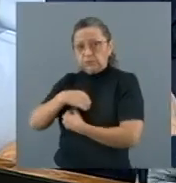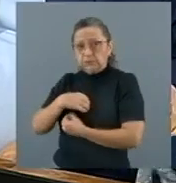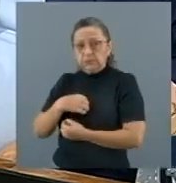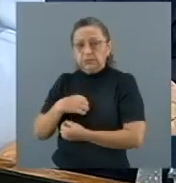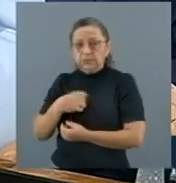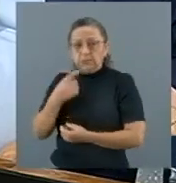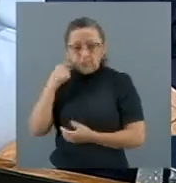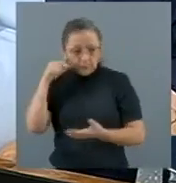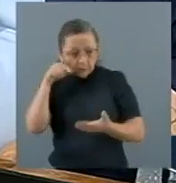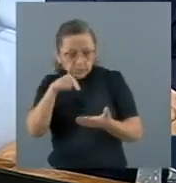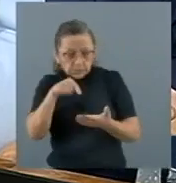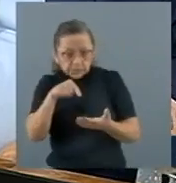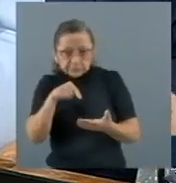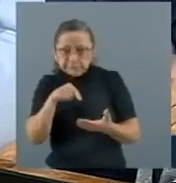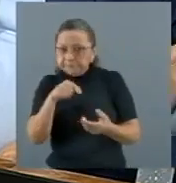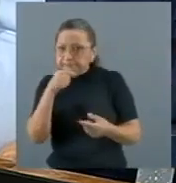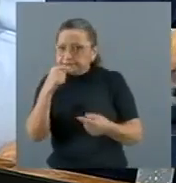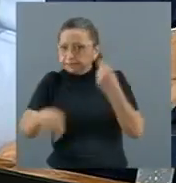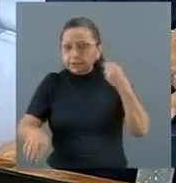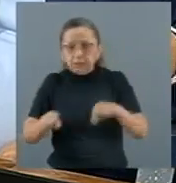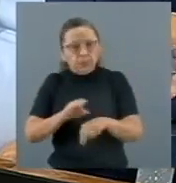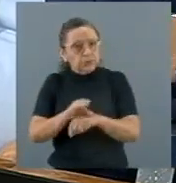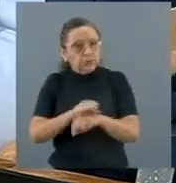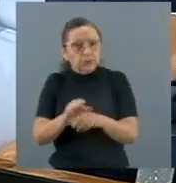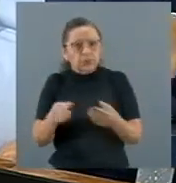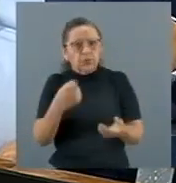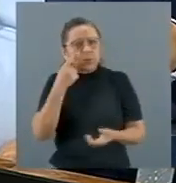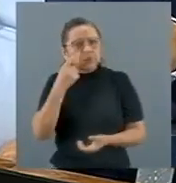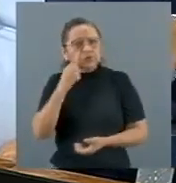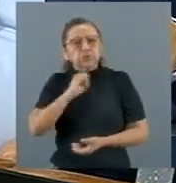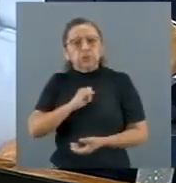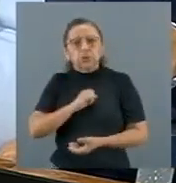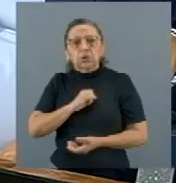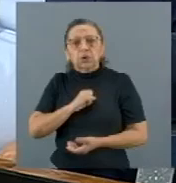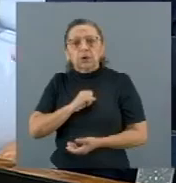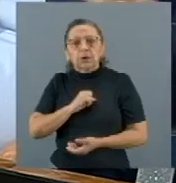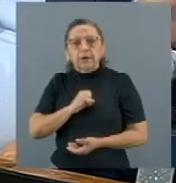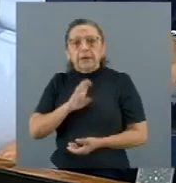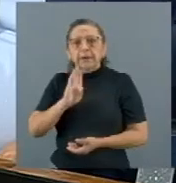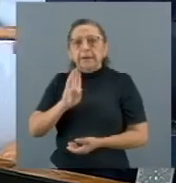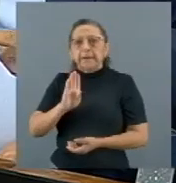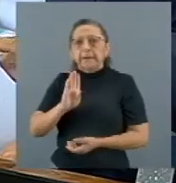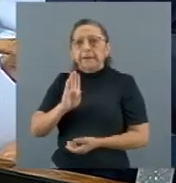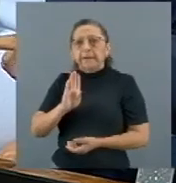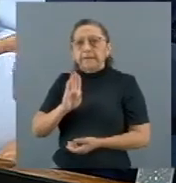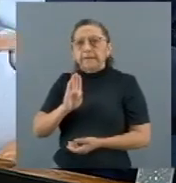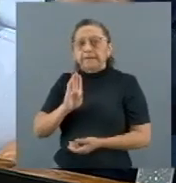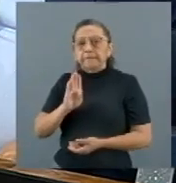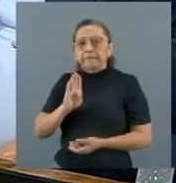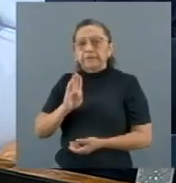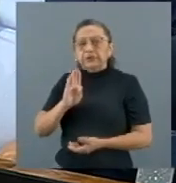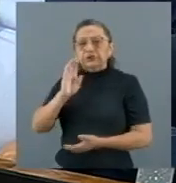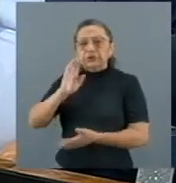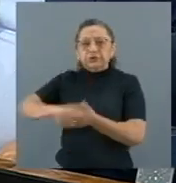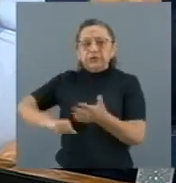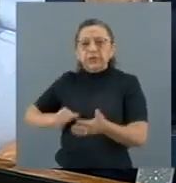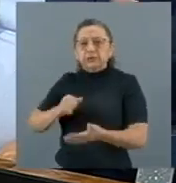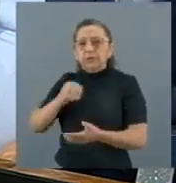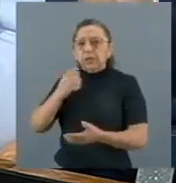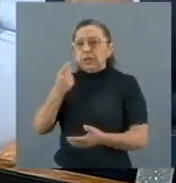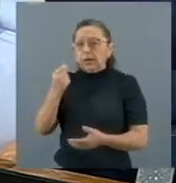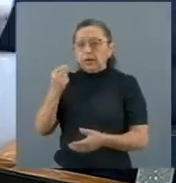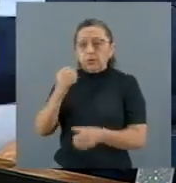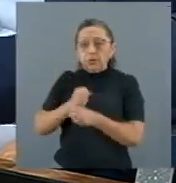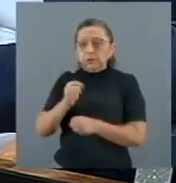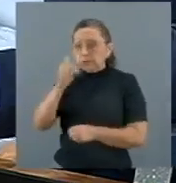censura prévia. Ora, se eu estou banindo a conta de alguém, eu estou impedindo que ele se manifeste sem saber qual o